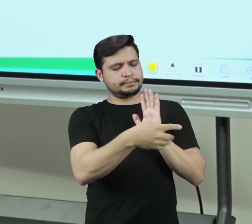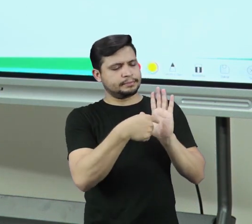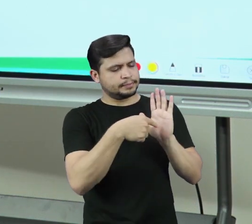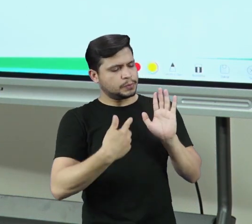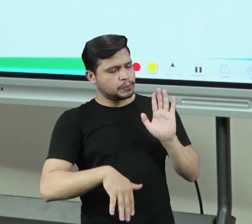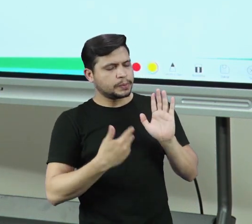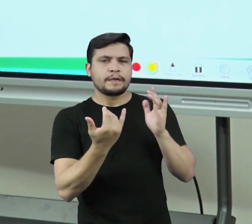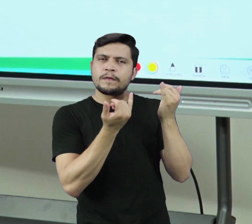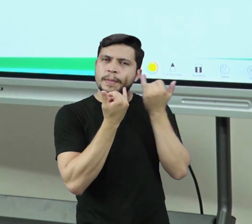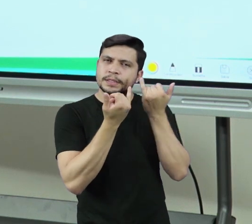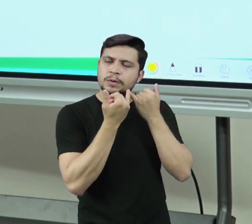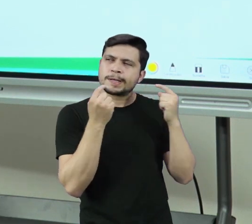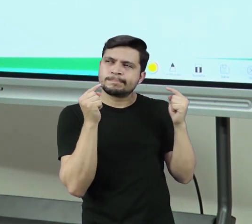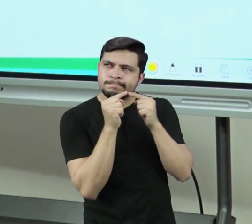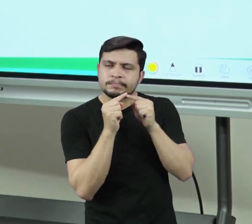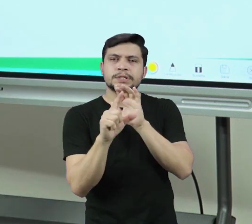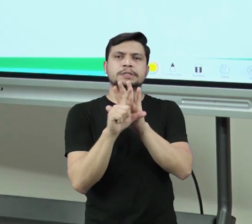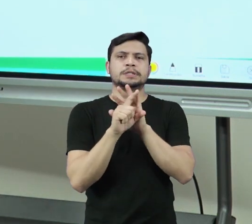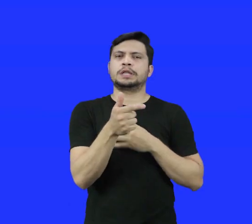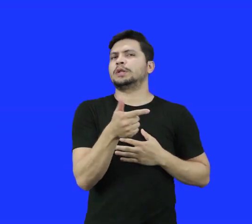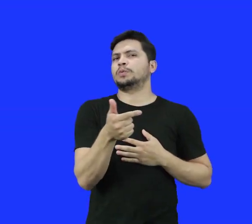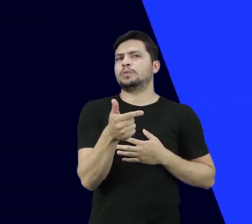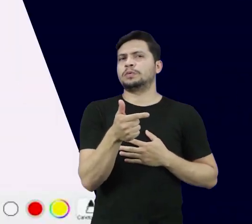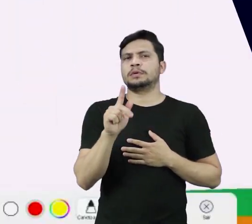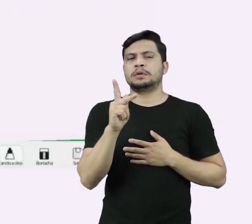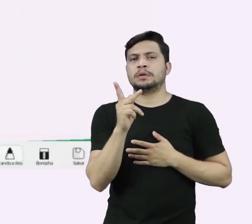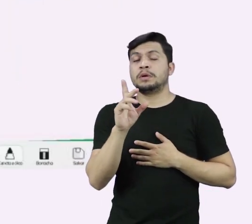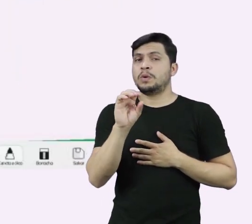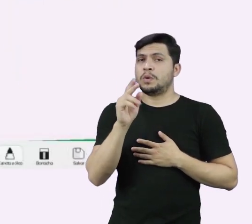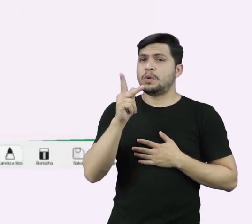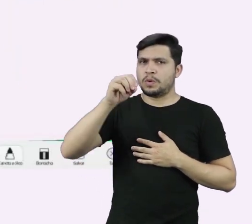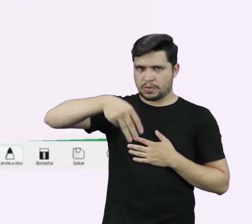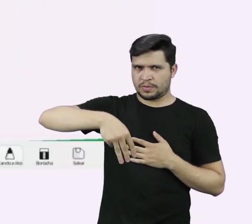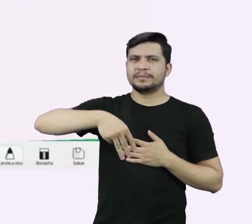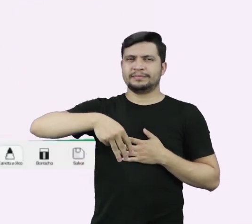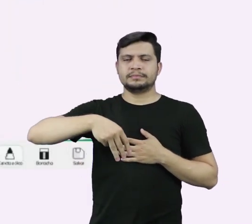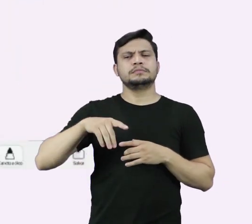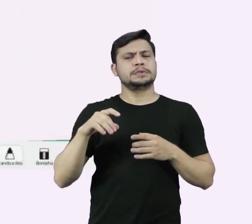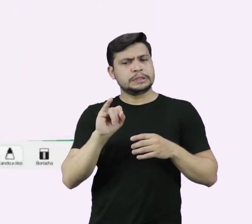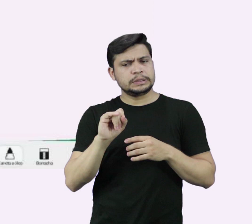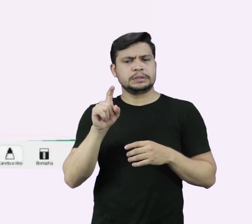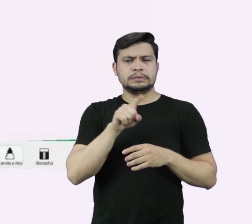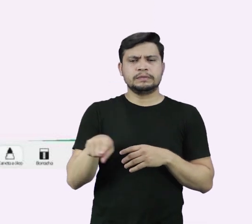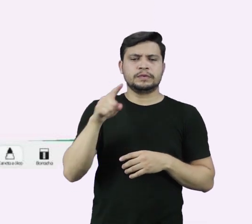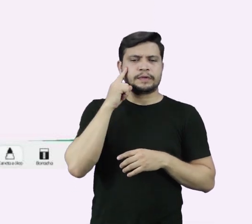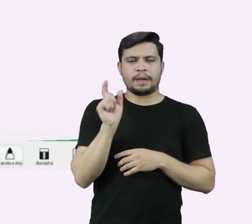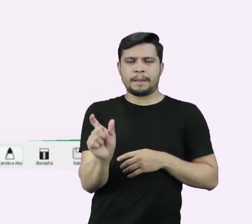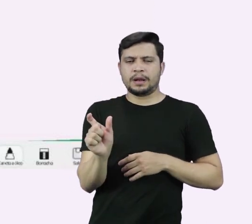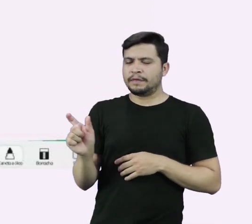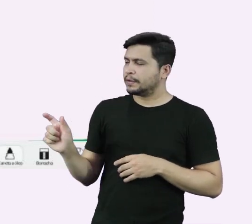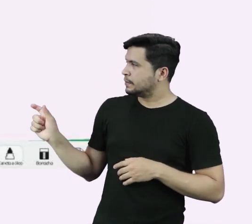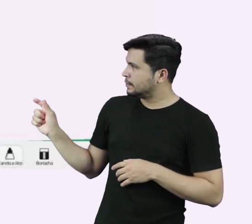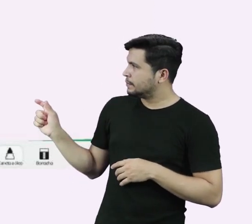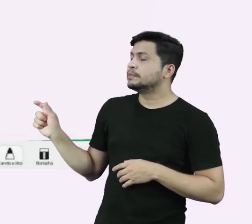mesmo tempo, ele está falando aqui, ó, que ele está considerando a resistividade. Então, sempre que aparecer resistividade, provavelmente você vai trabalhar